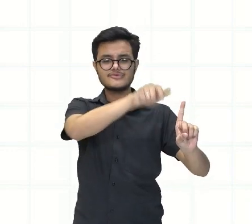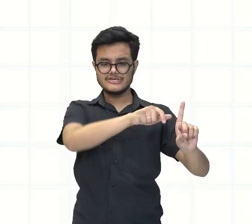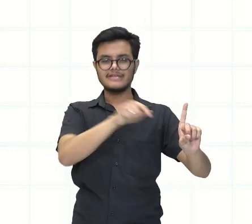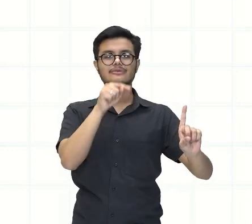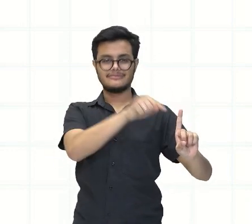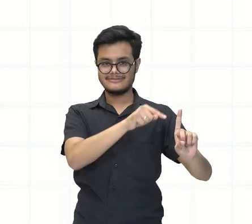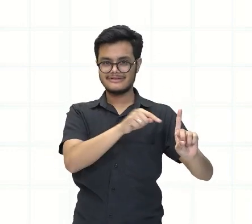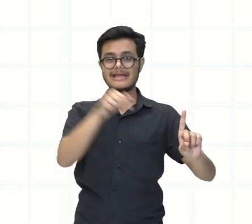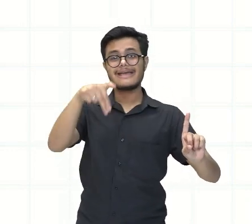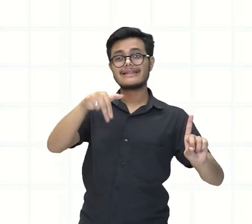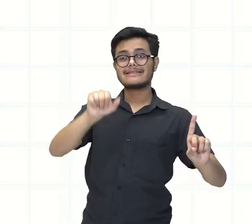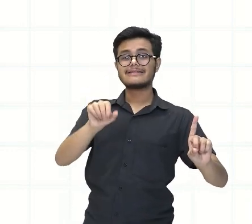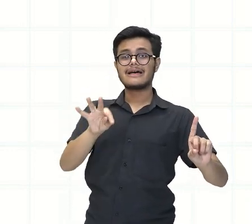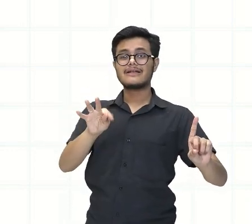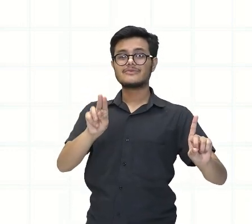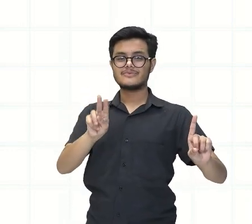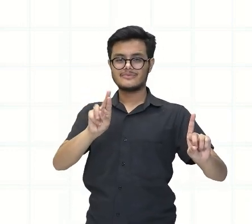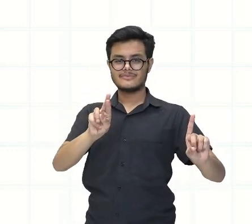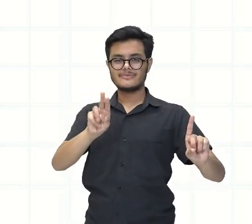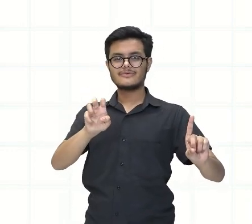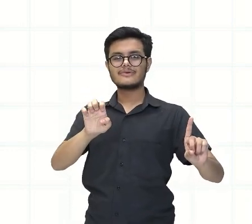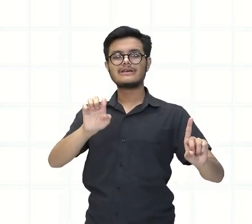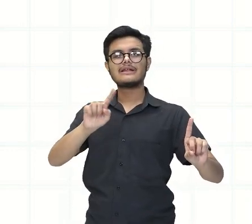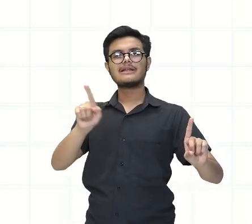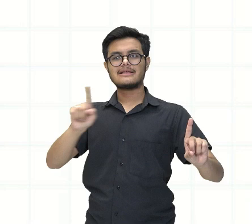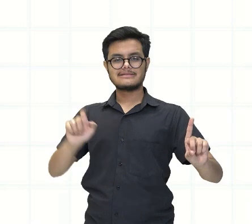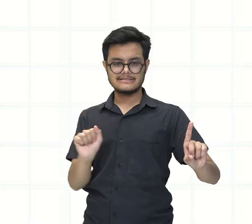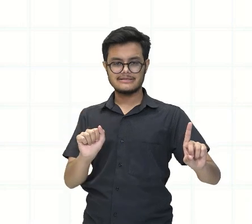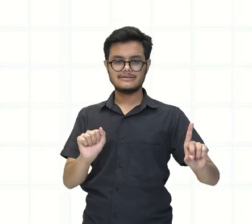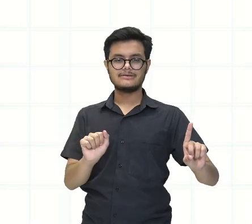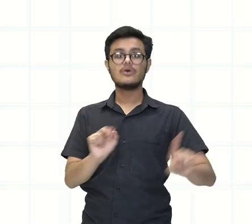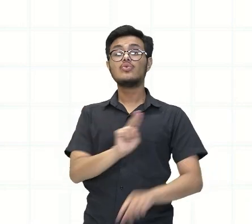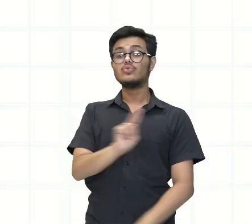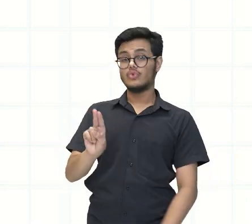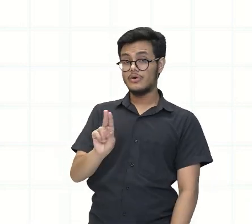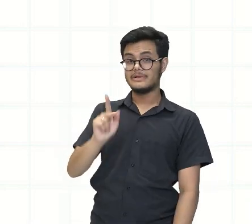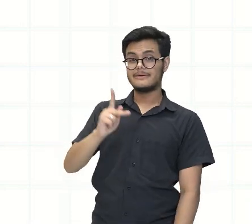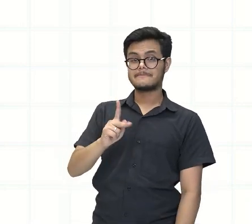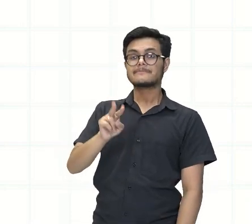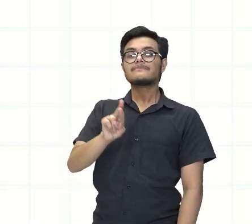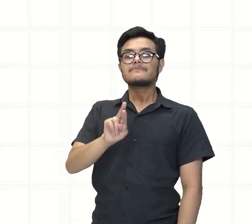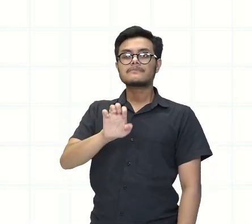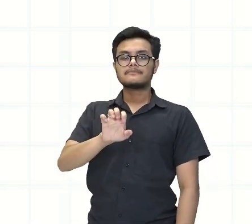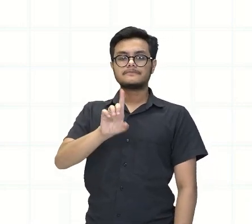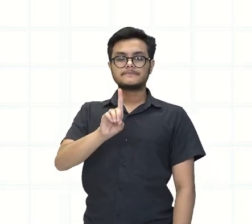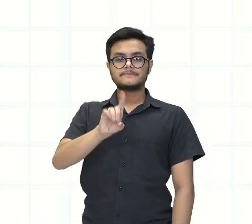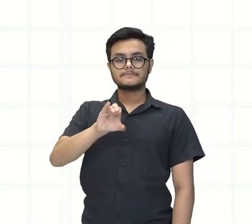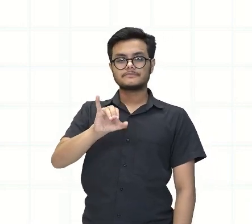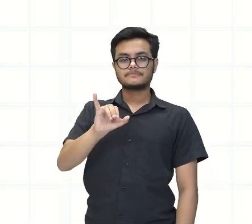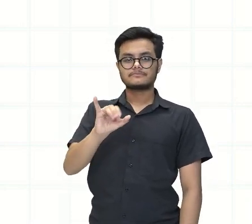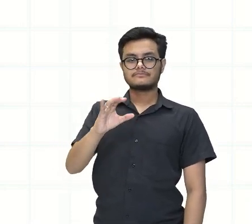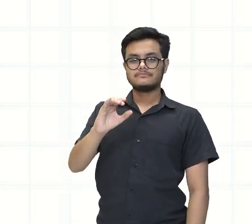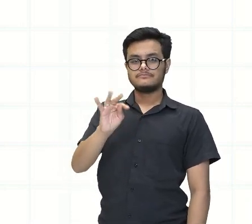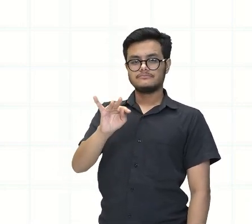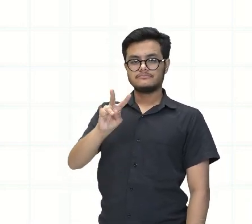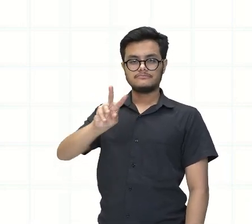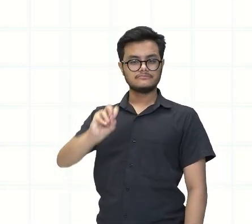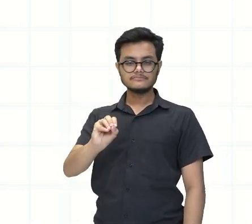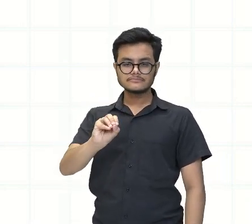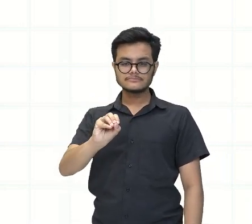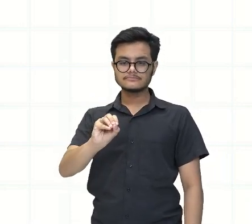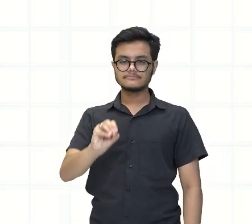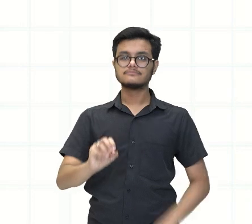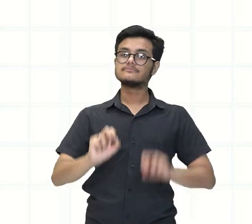agora, nós chamamos de predicativo do sujeito. E nestes casos em que no meu